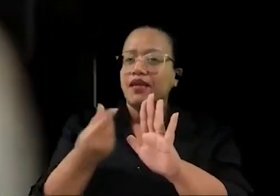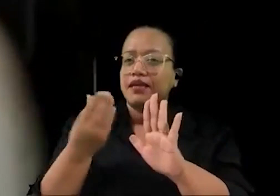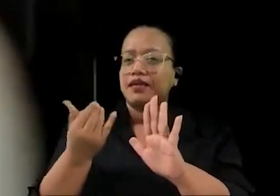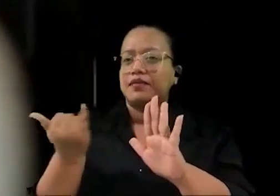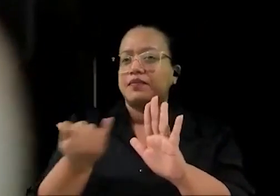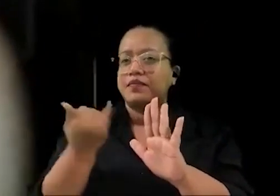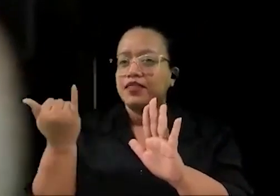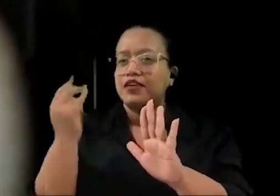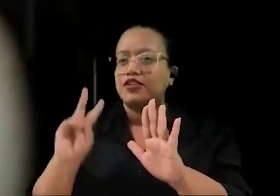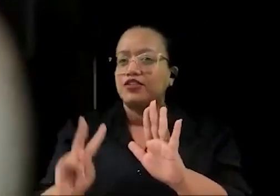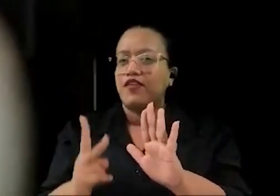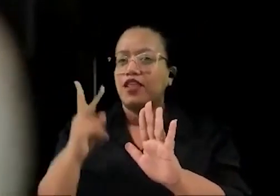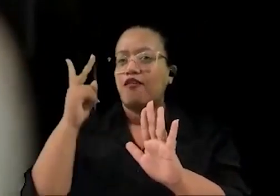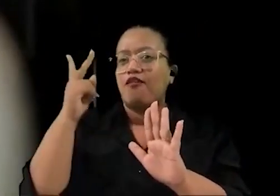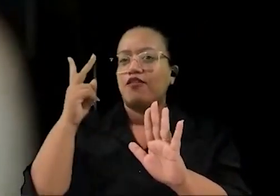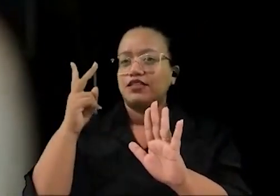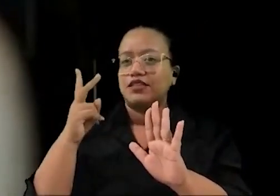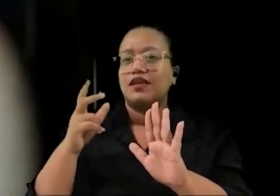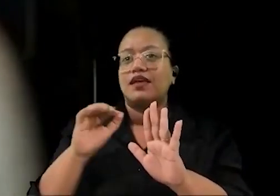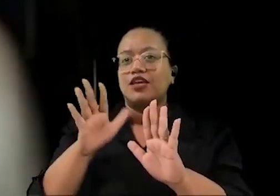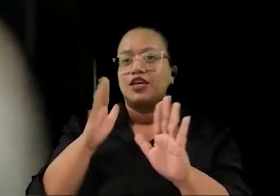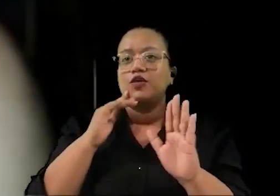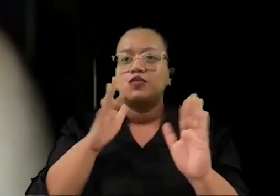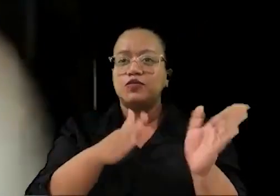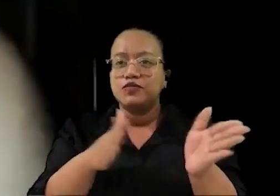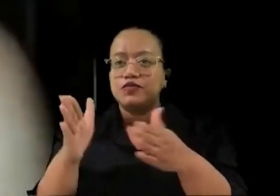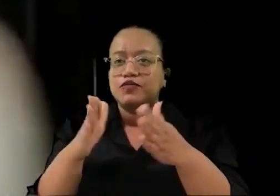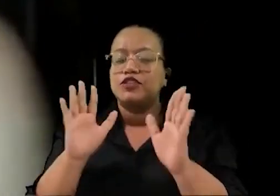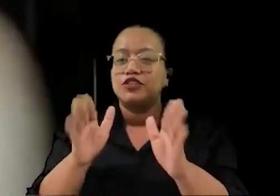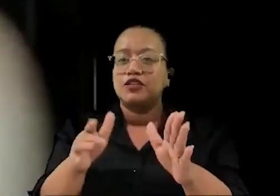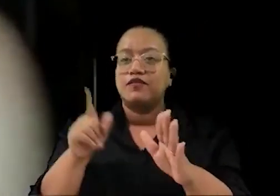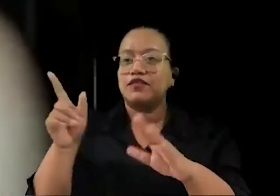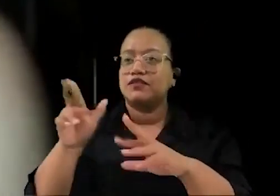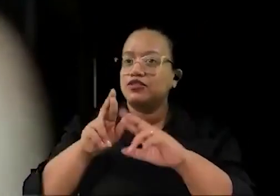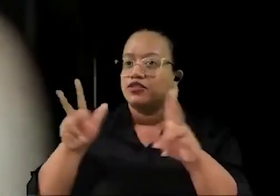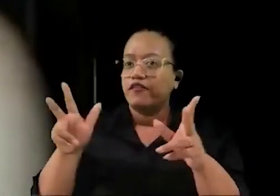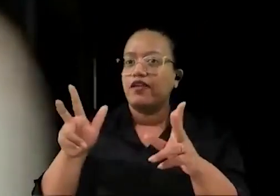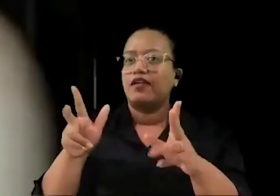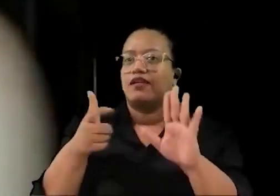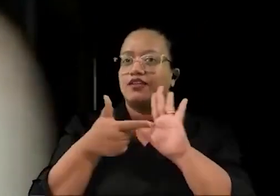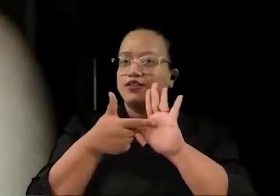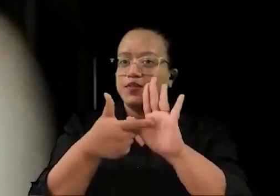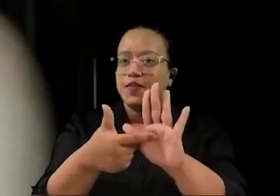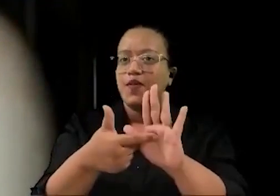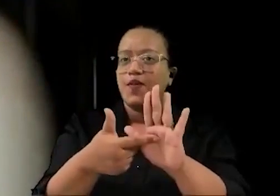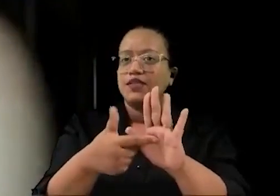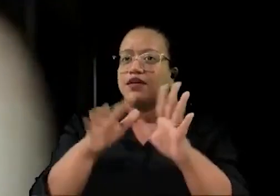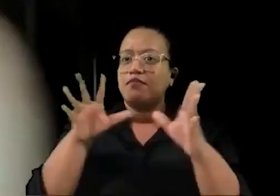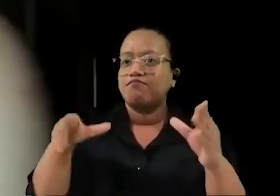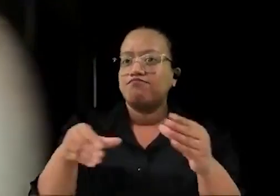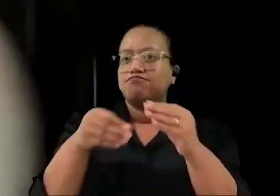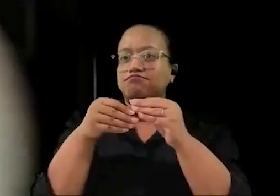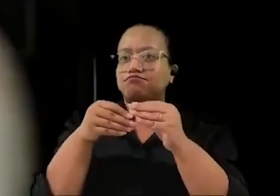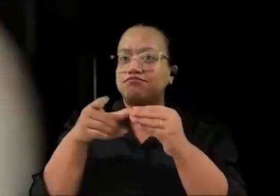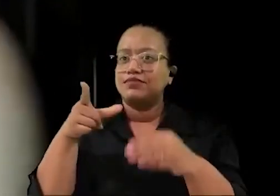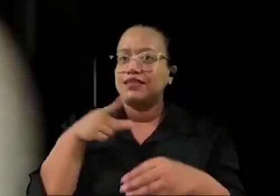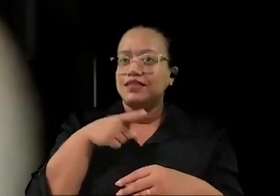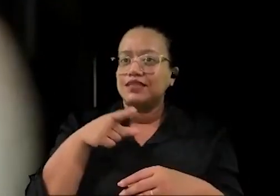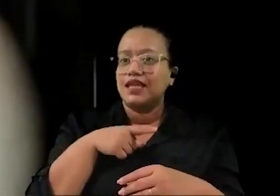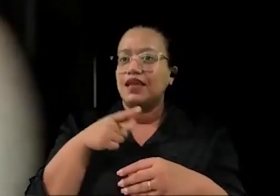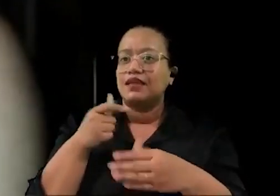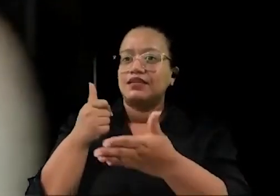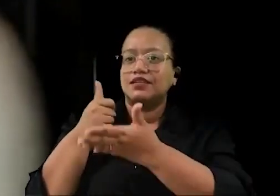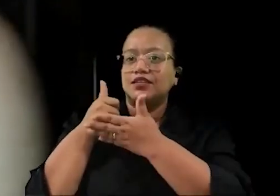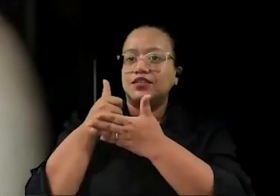diferente, vocês realmente incrementaram e trouxeram coisas muito, muito